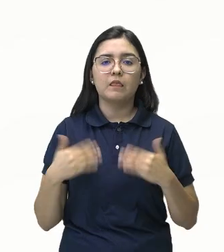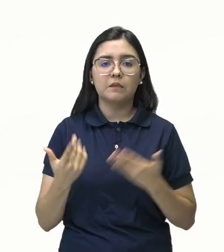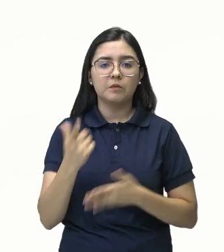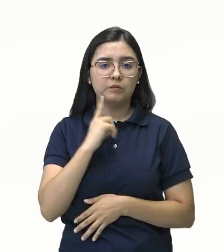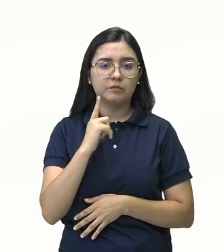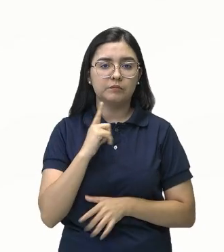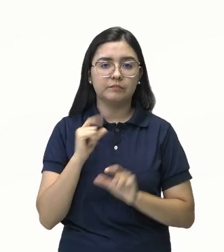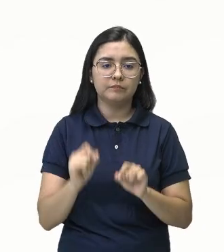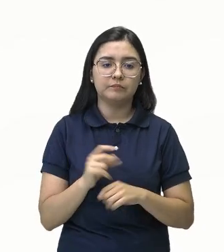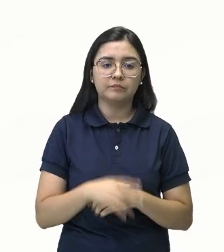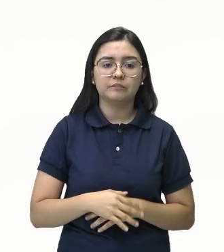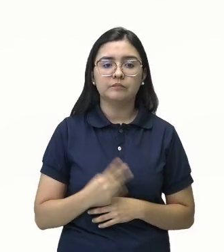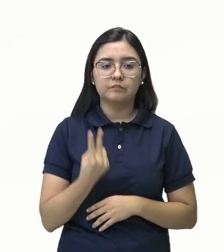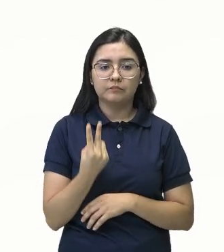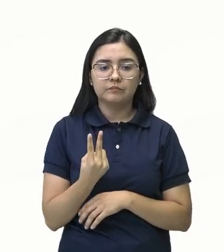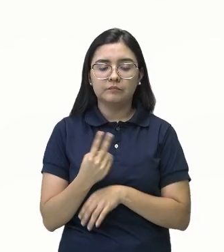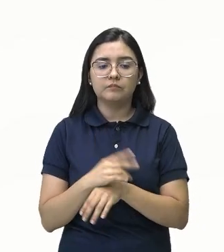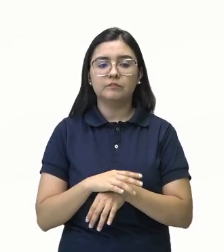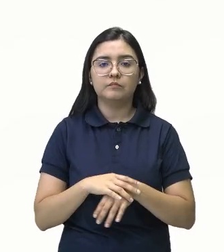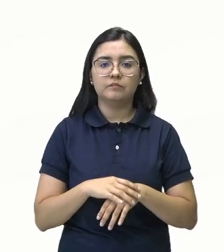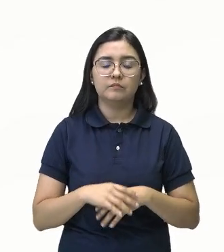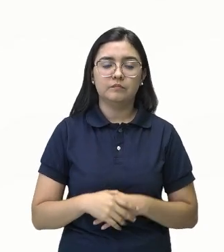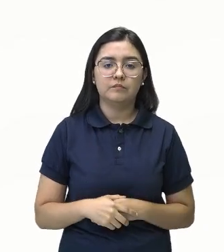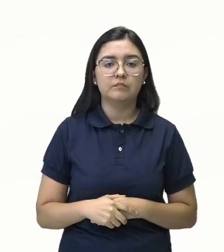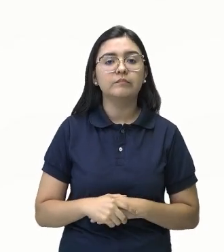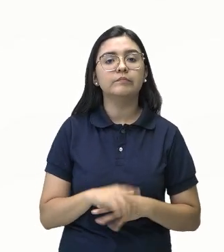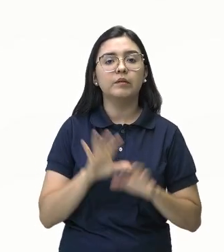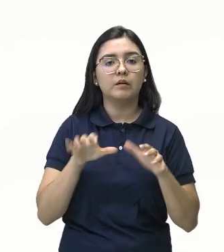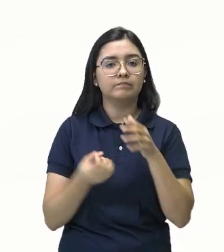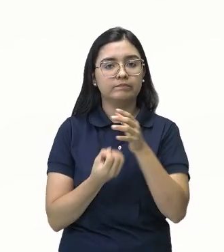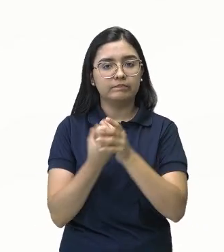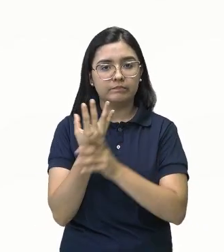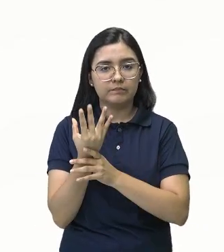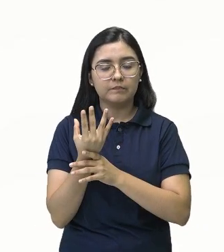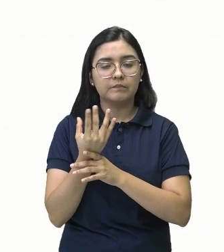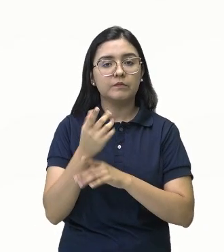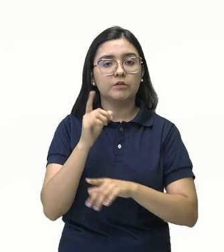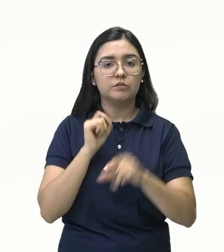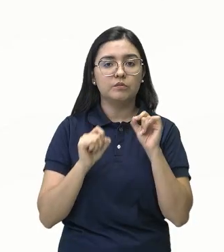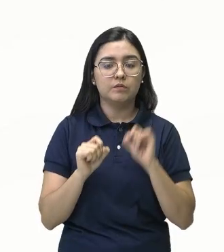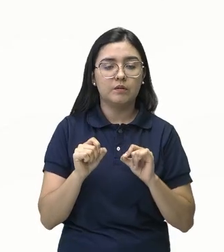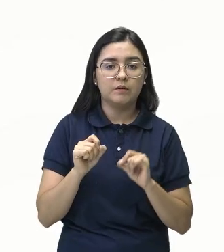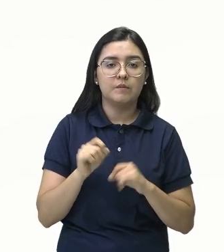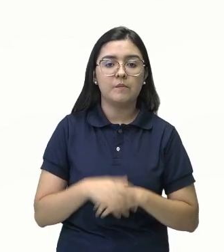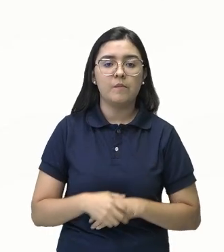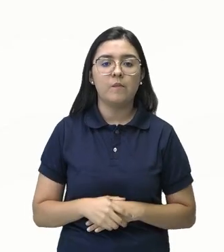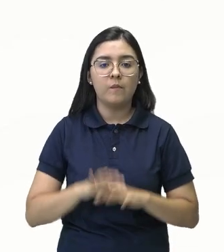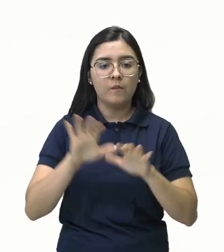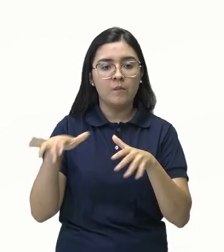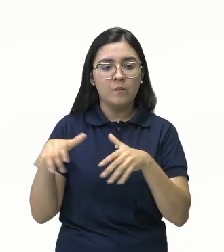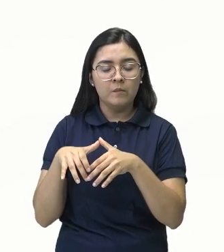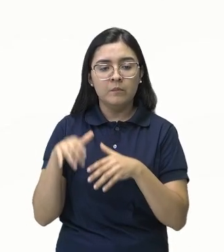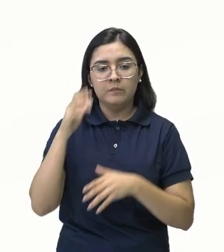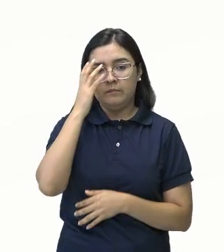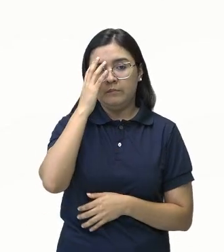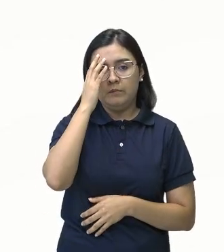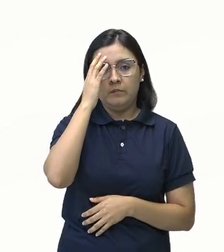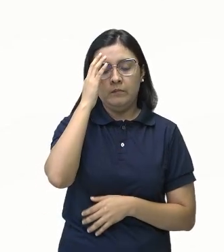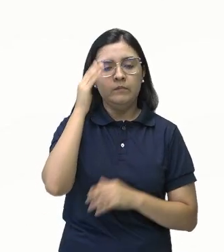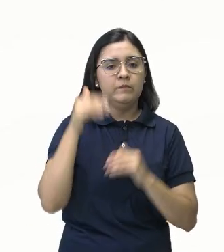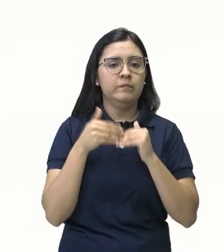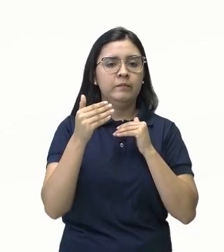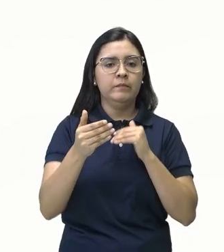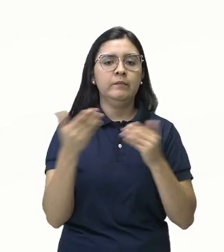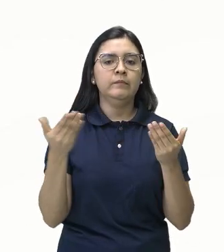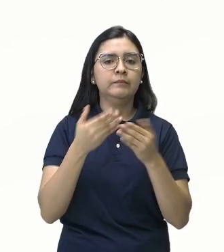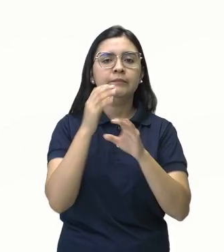tenho 2 combinações para fazer aqui e selecionar aqui a minha comissão. Vamos aqui à